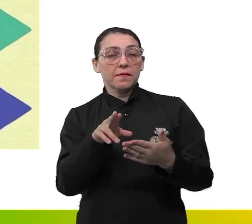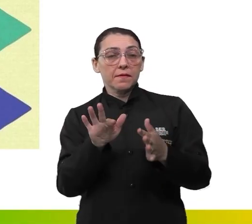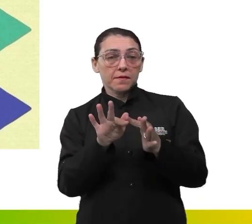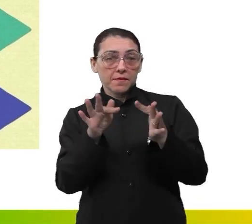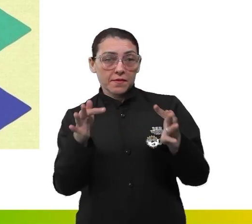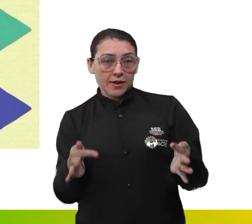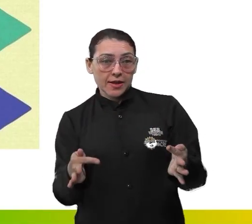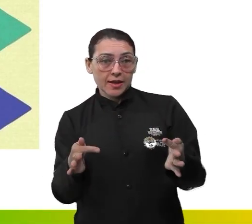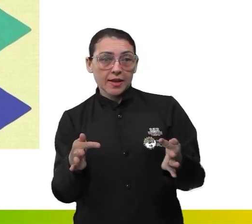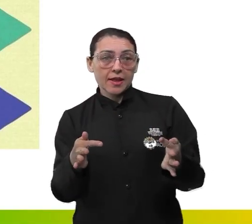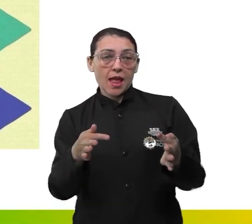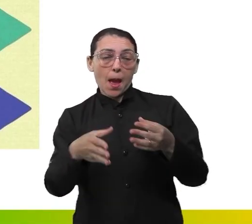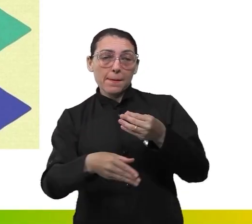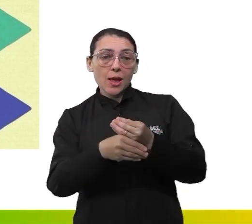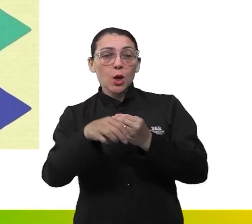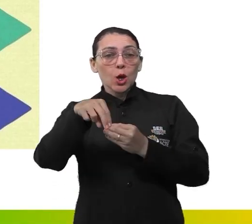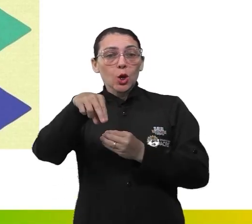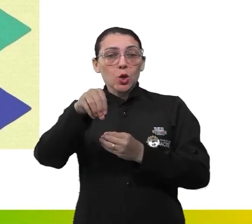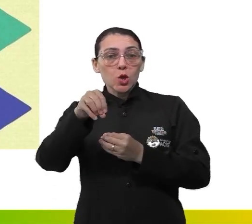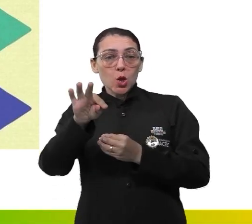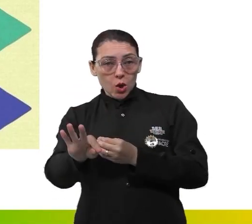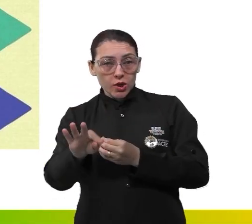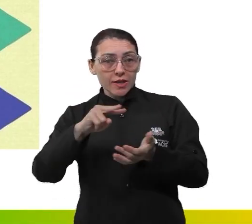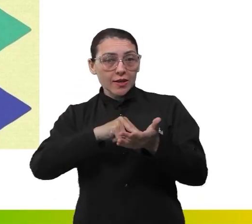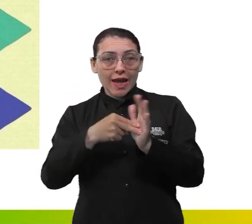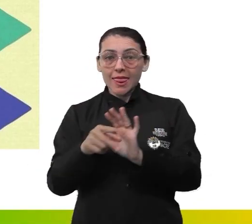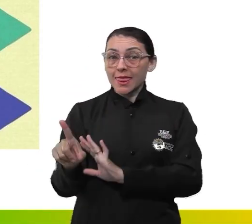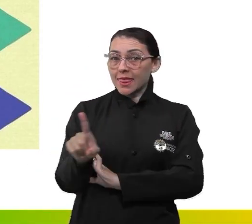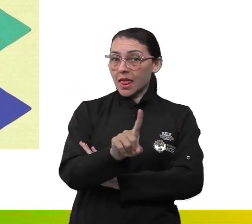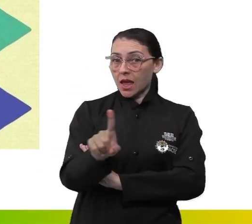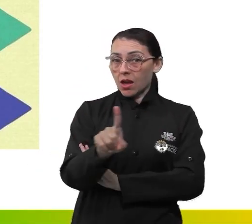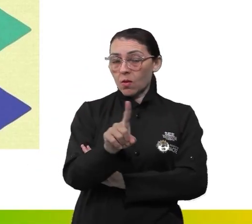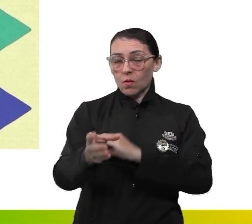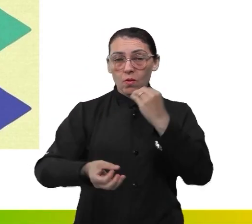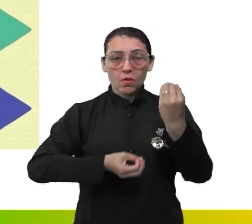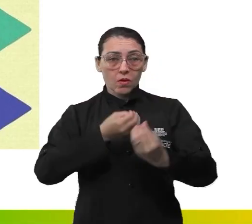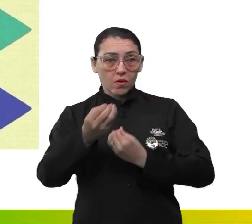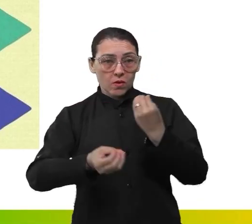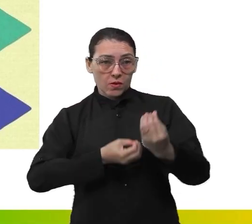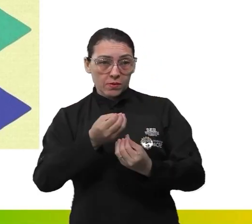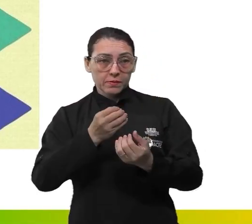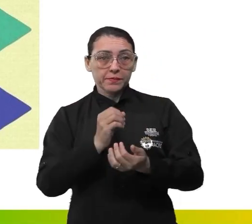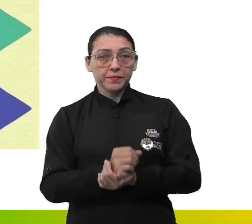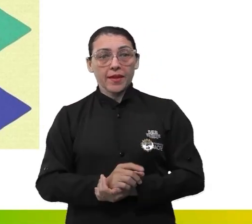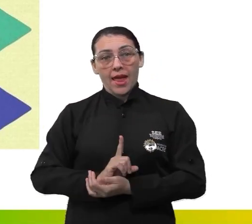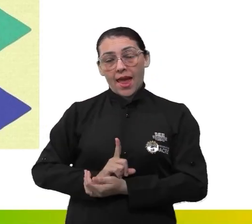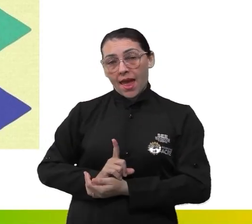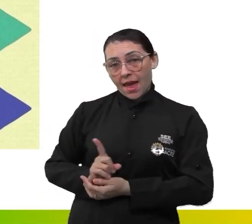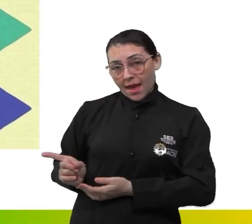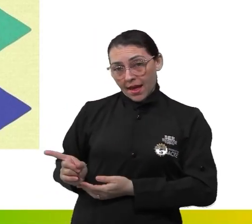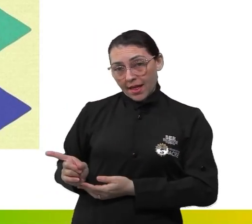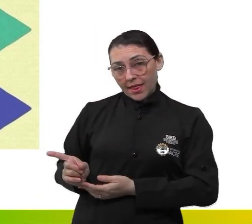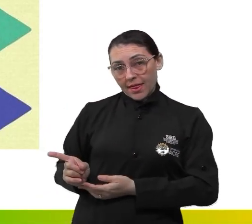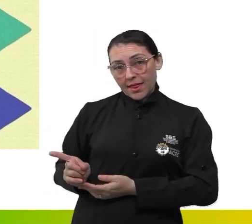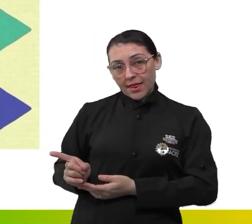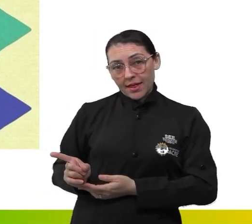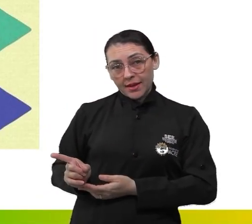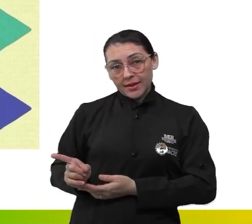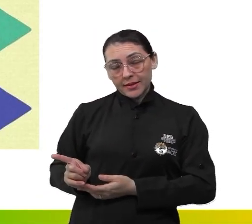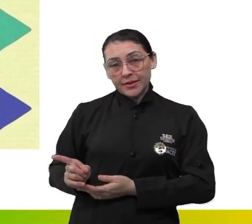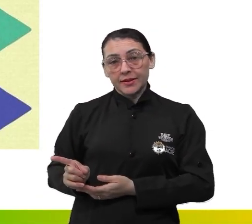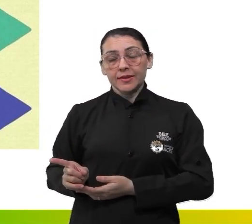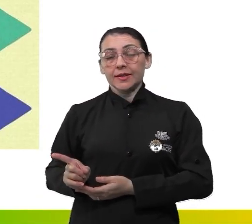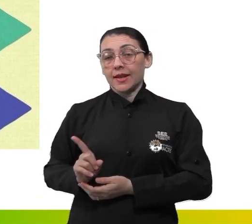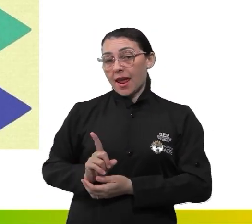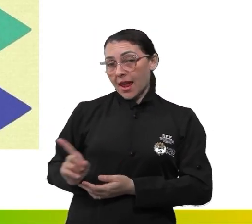a presença do not depois do verbo to be. Como que eu vou dizer que ela não está cozinhando? Então, eu vou dizer em